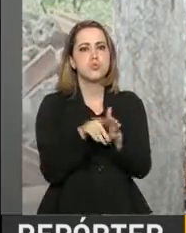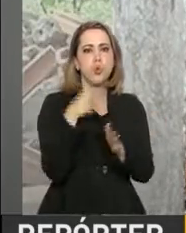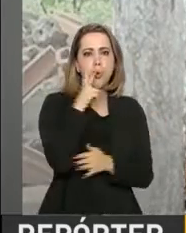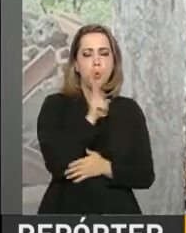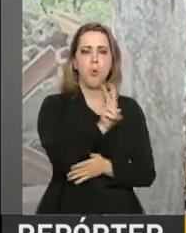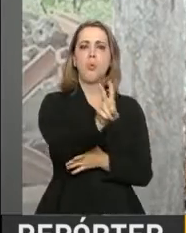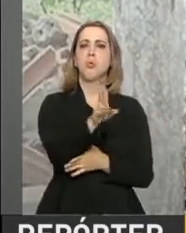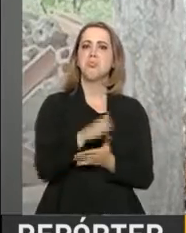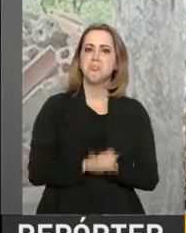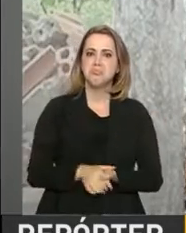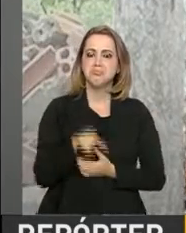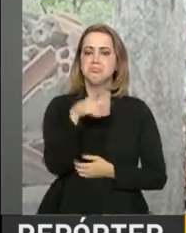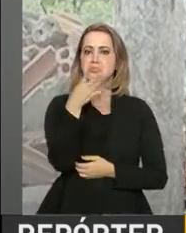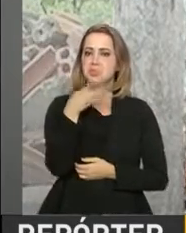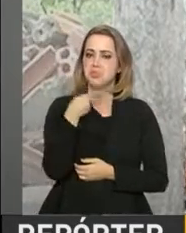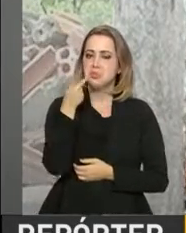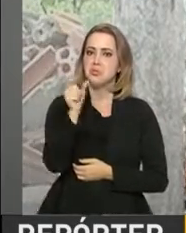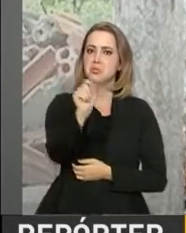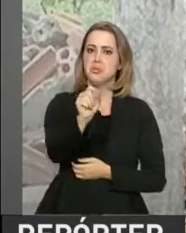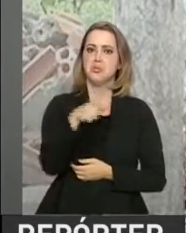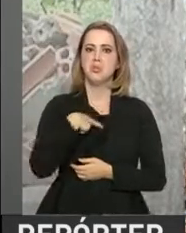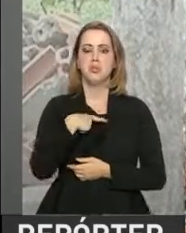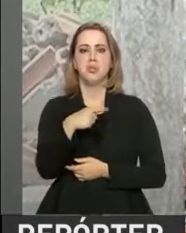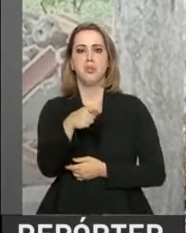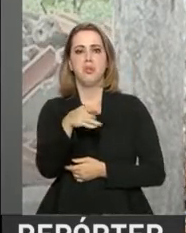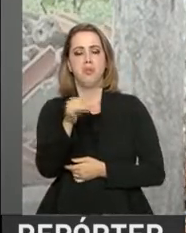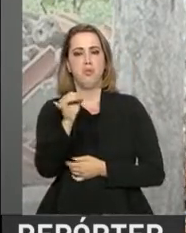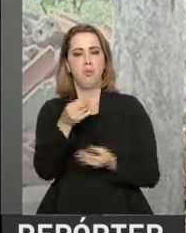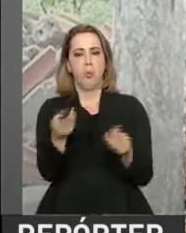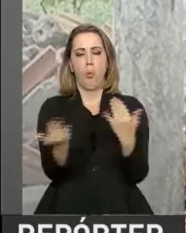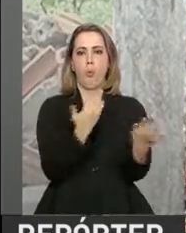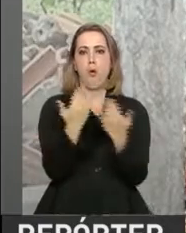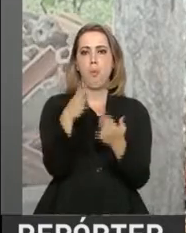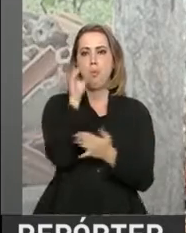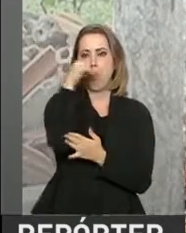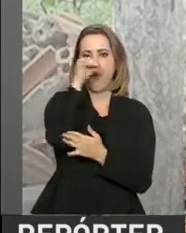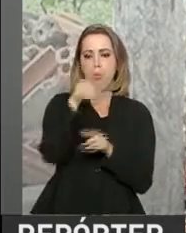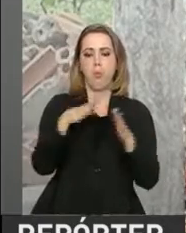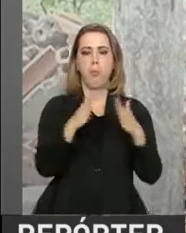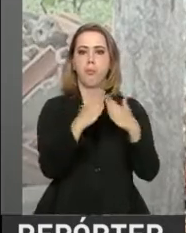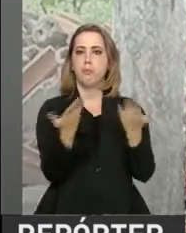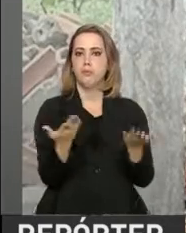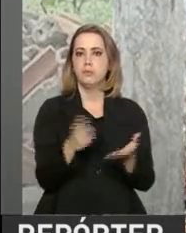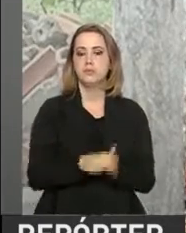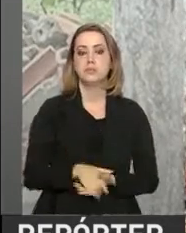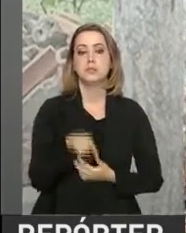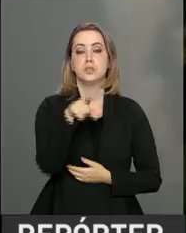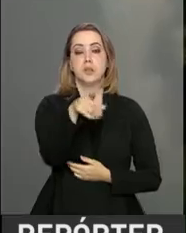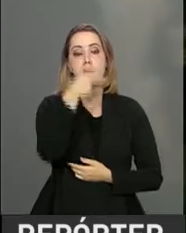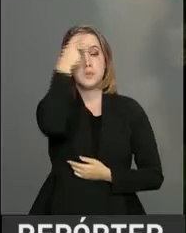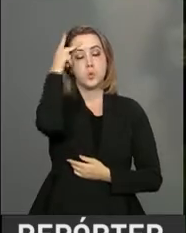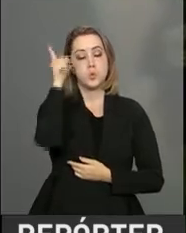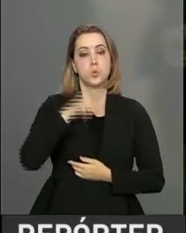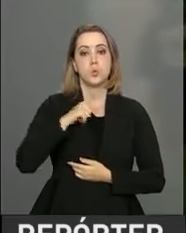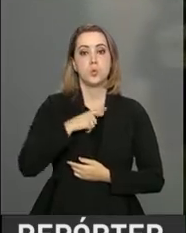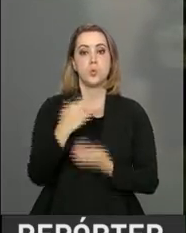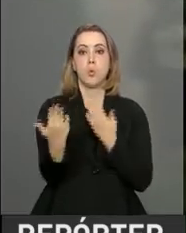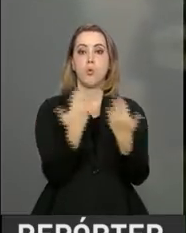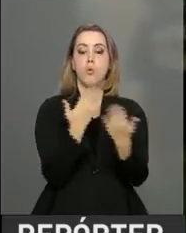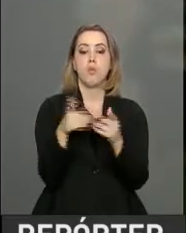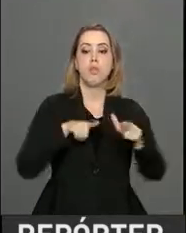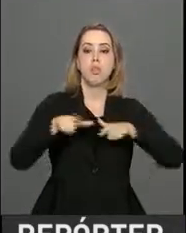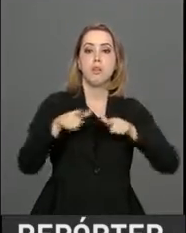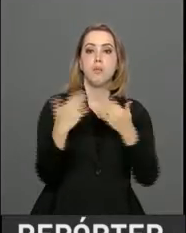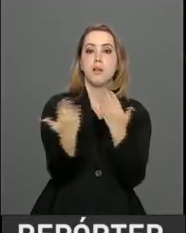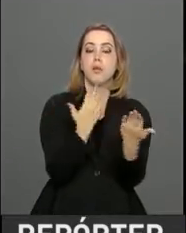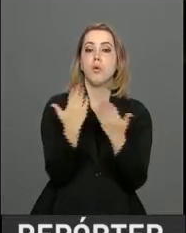Porque esse rapaz, isso aqui, né, chiqueiro de porco. Esses depoimentos são de vítimas de trabalho escravo, um tipo de exploração